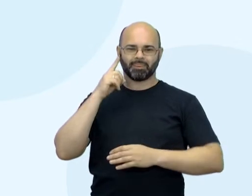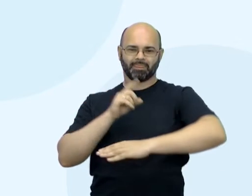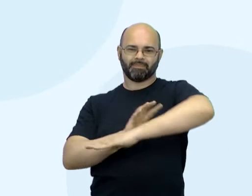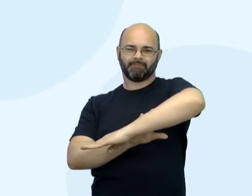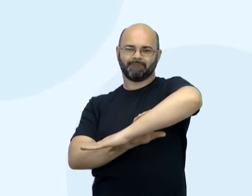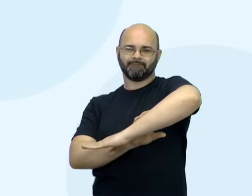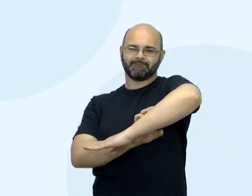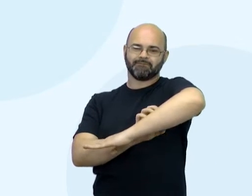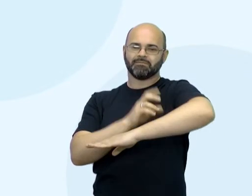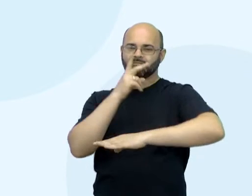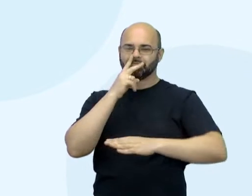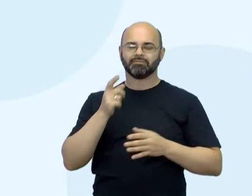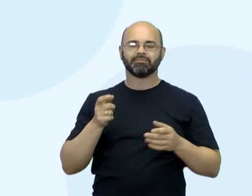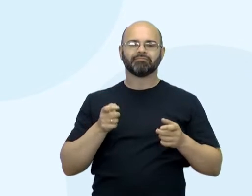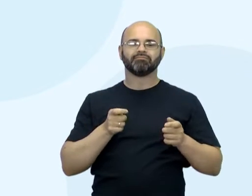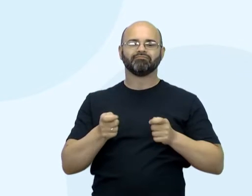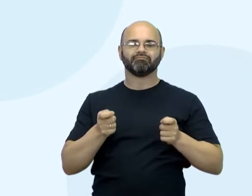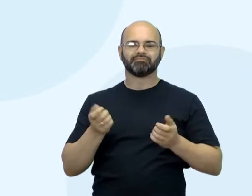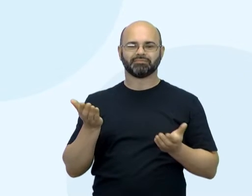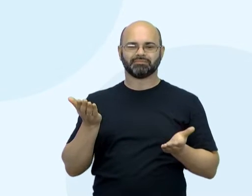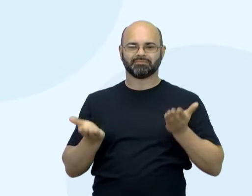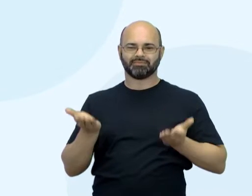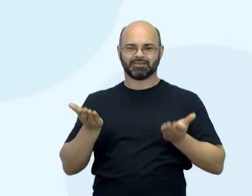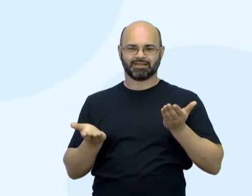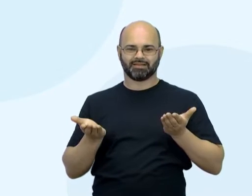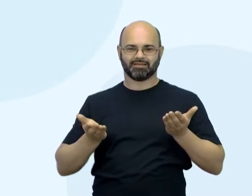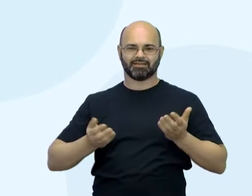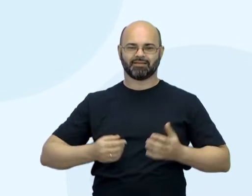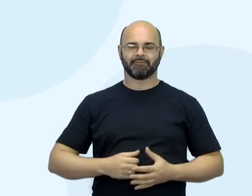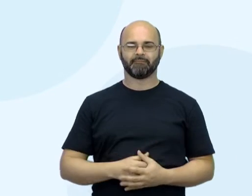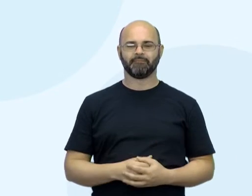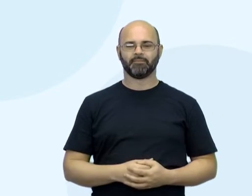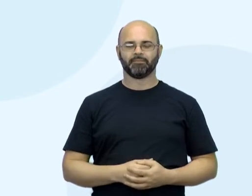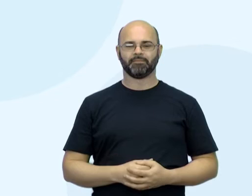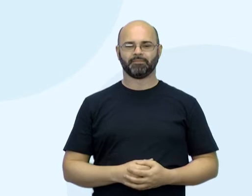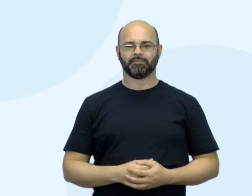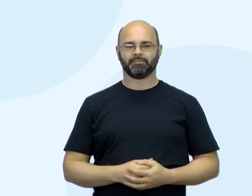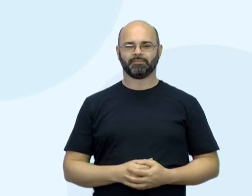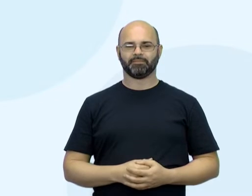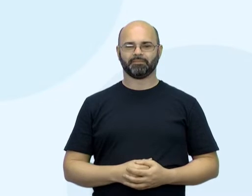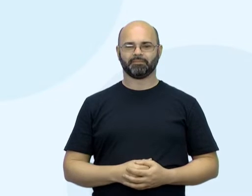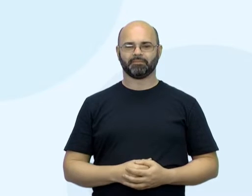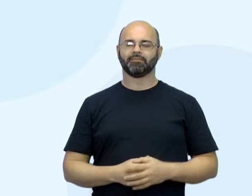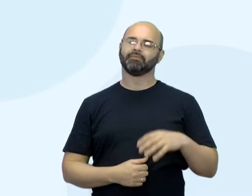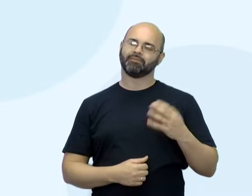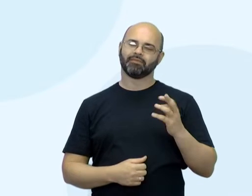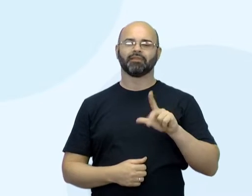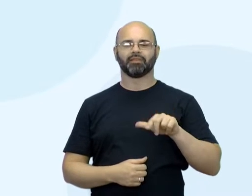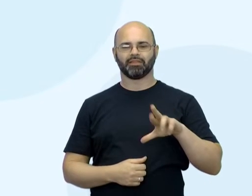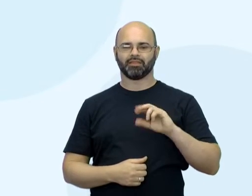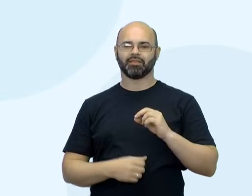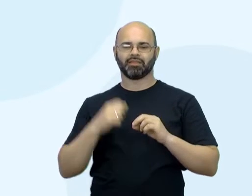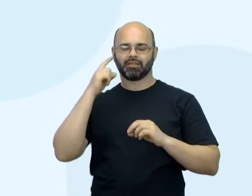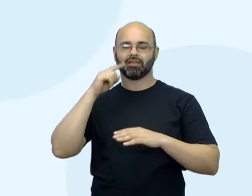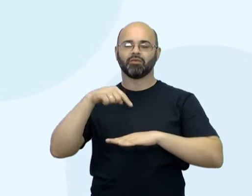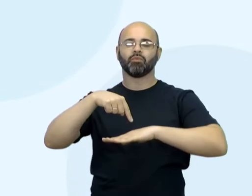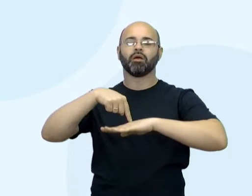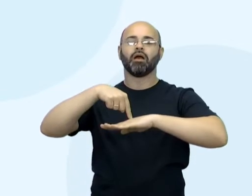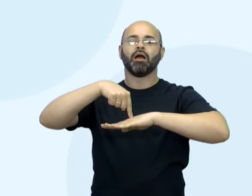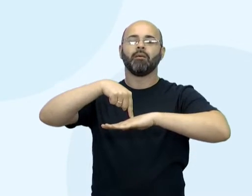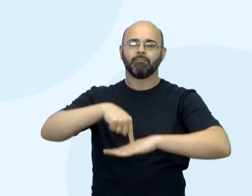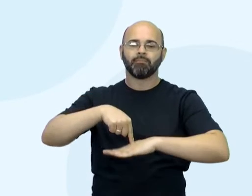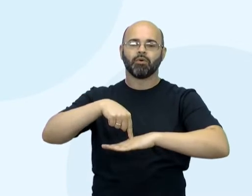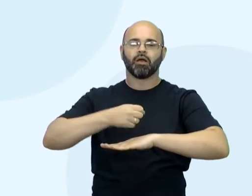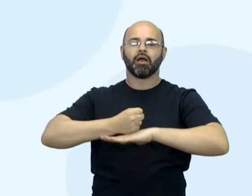aqui muscular. E, evidentemente, eu preciso aqui de um apoio para fazer